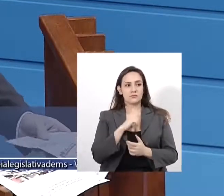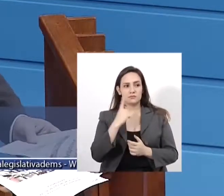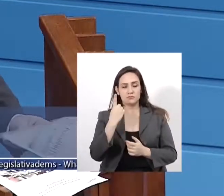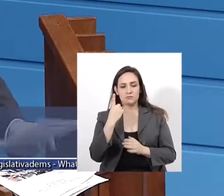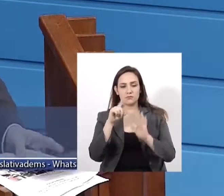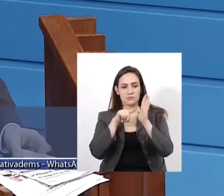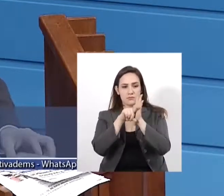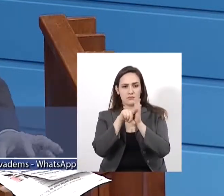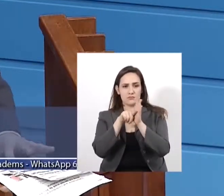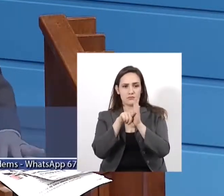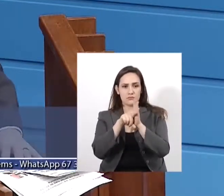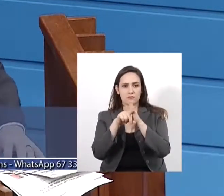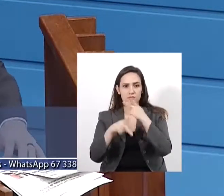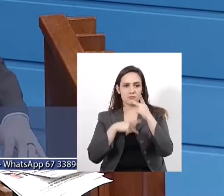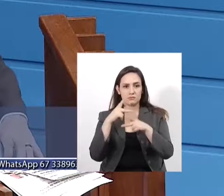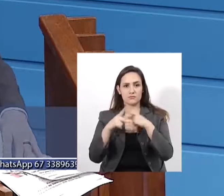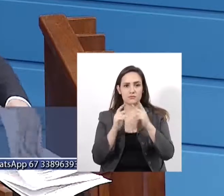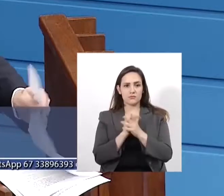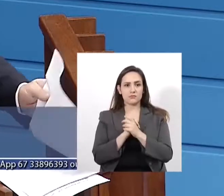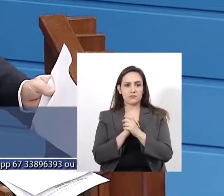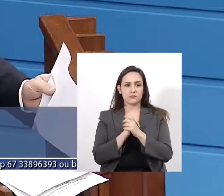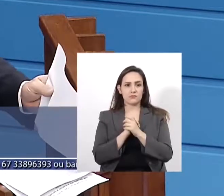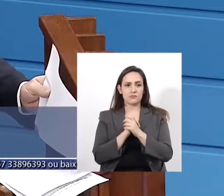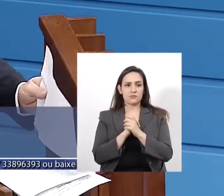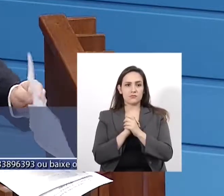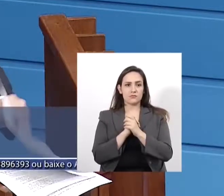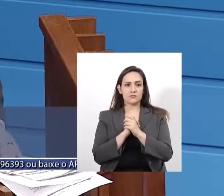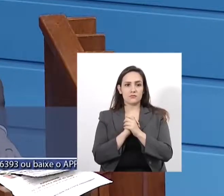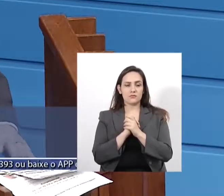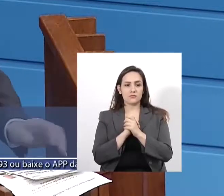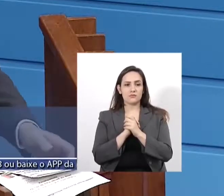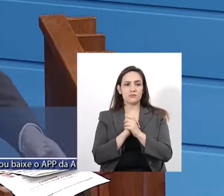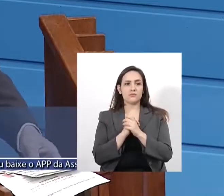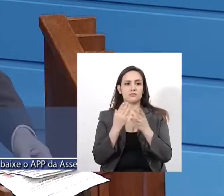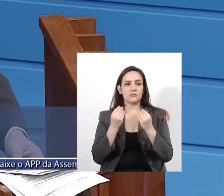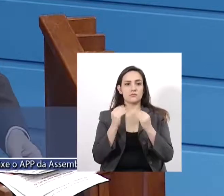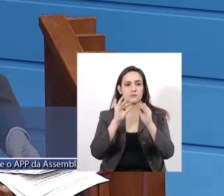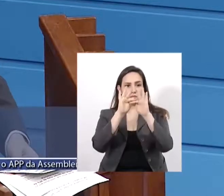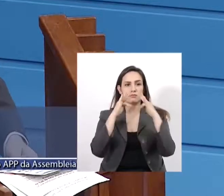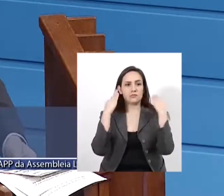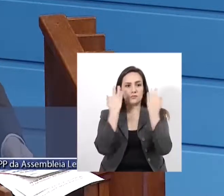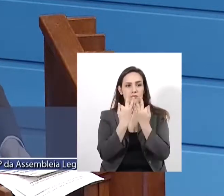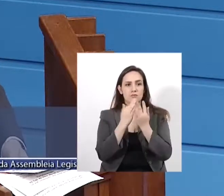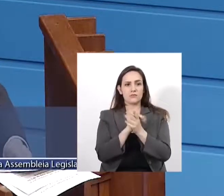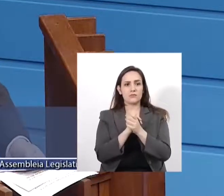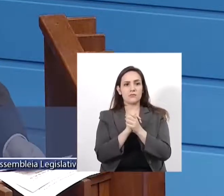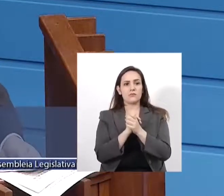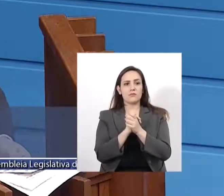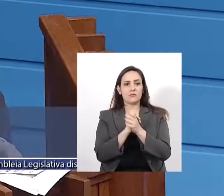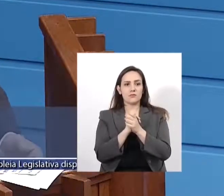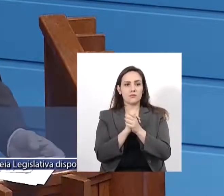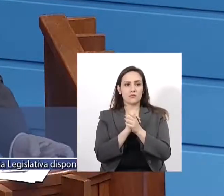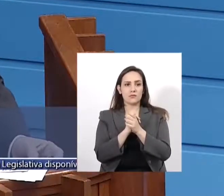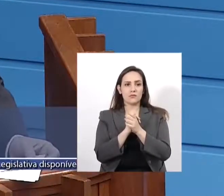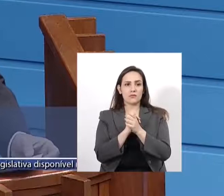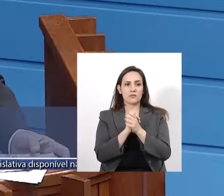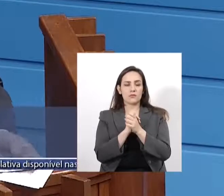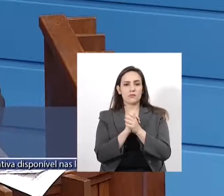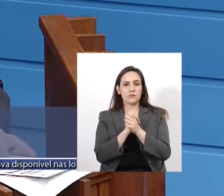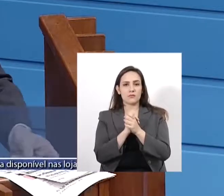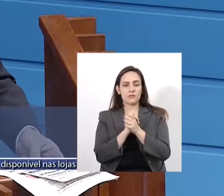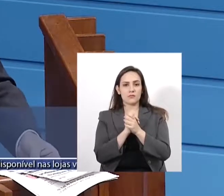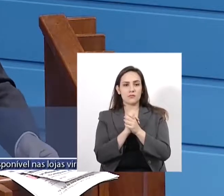aqui dizendo que boa parte das famílias brasileiras, é um número significativo,